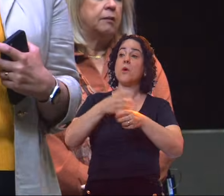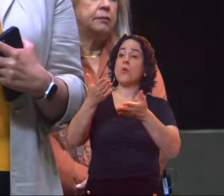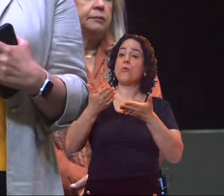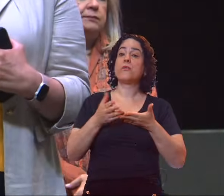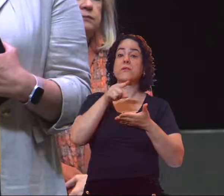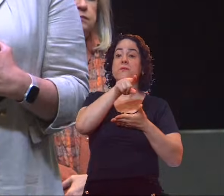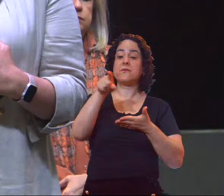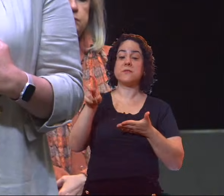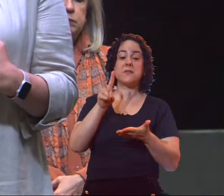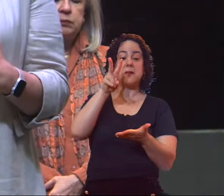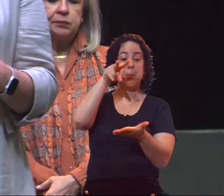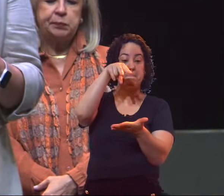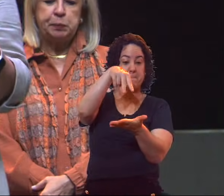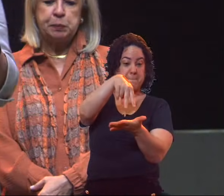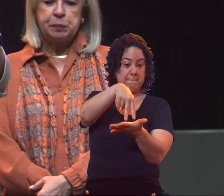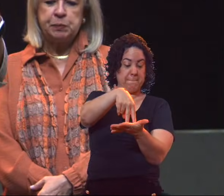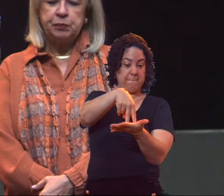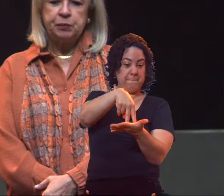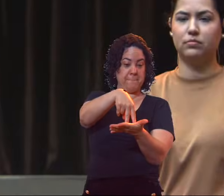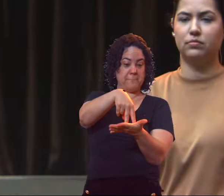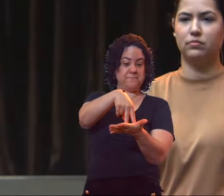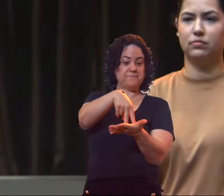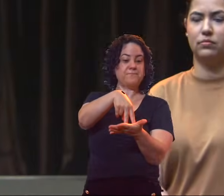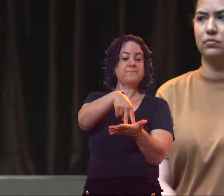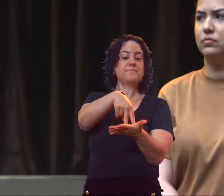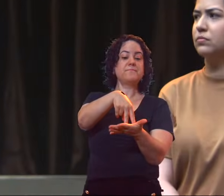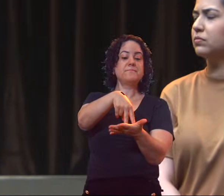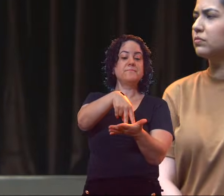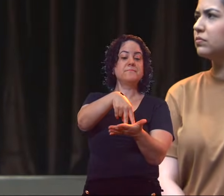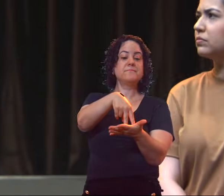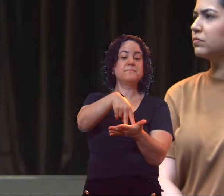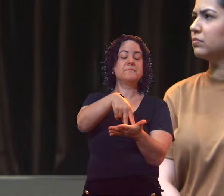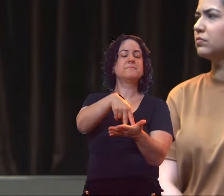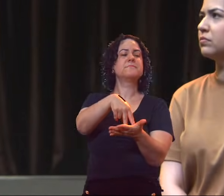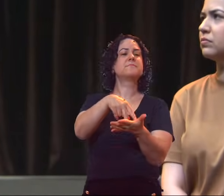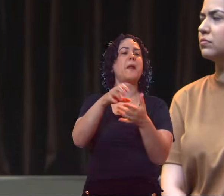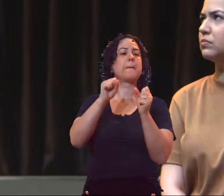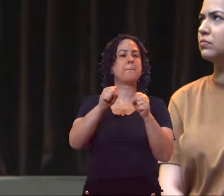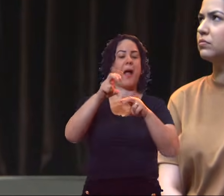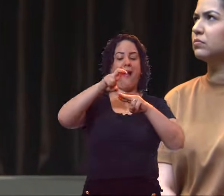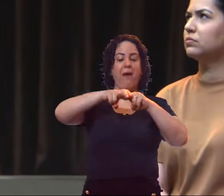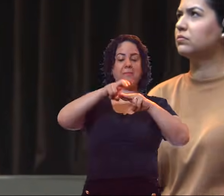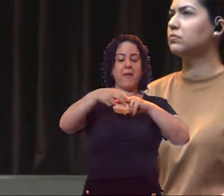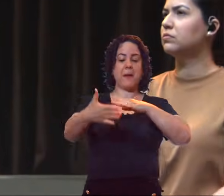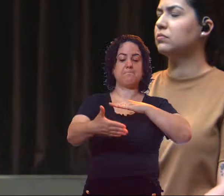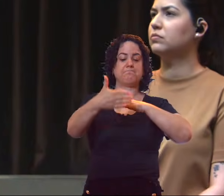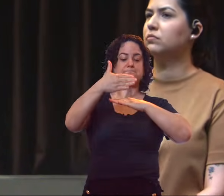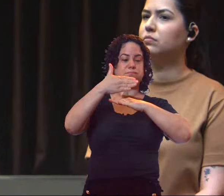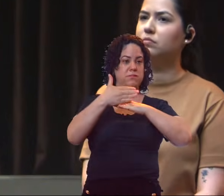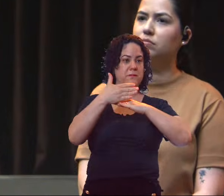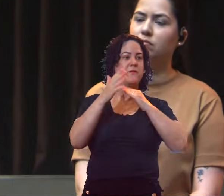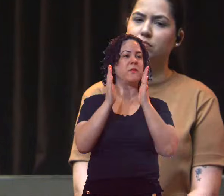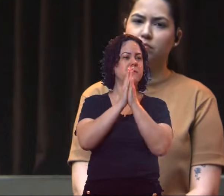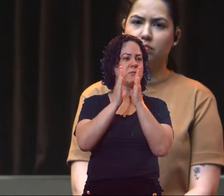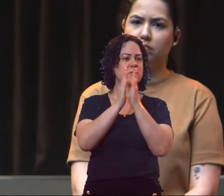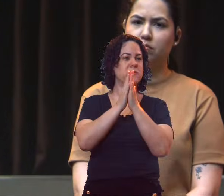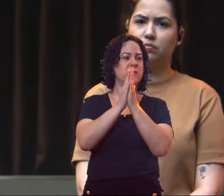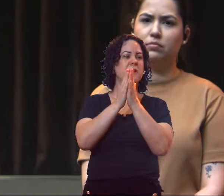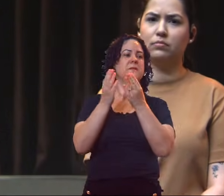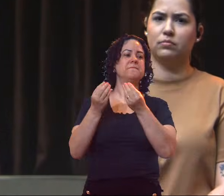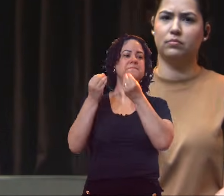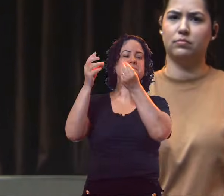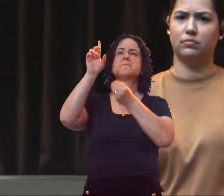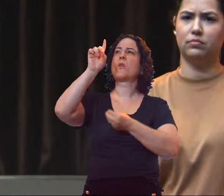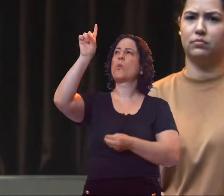para ficarem em pé. Levante a sua poltrona. Vamos orar e vamos entregar a Deus aquilo